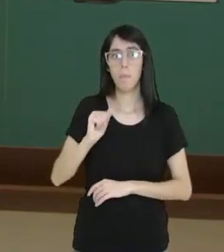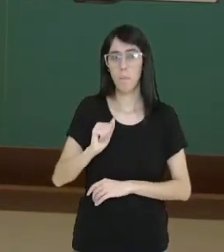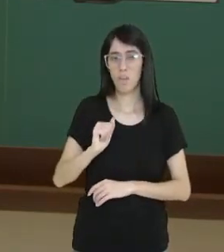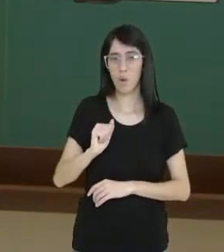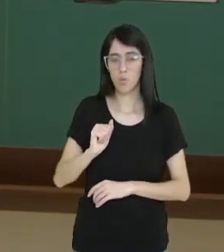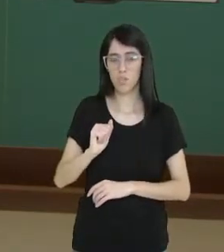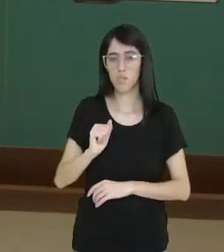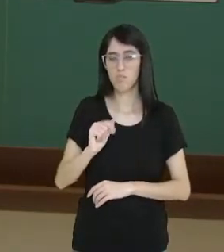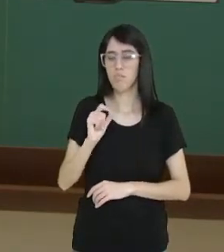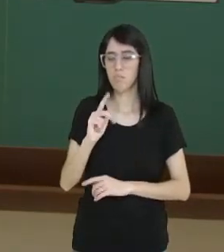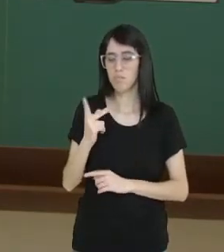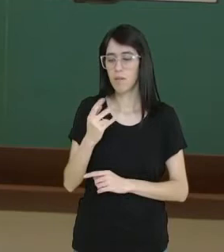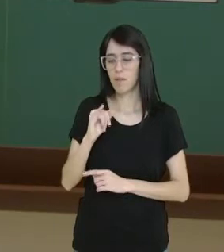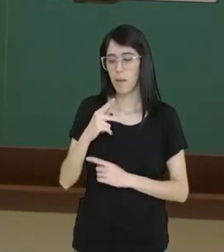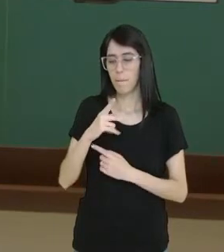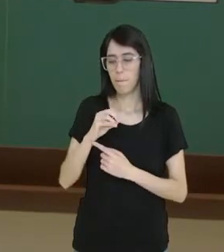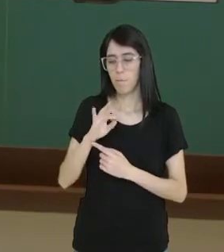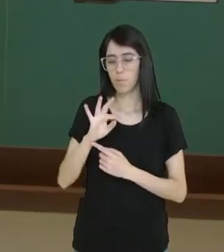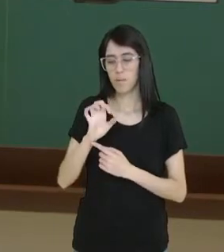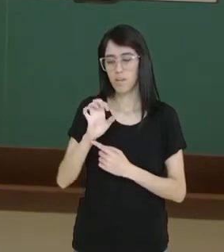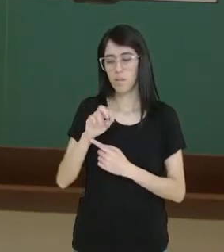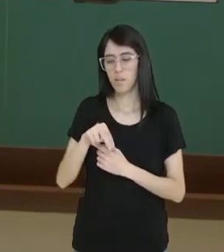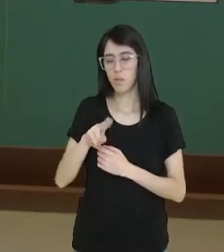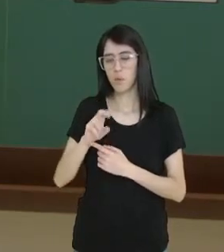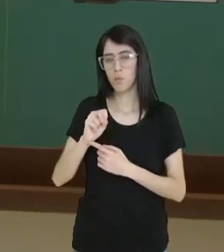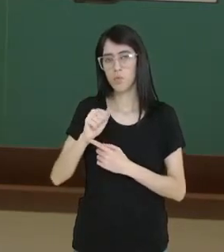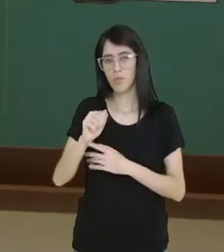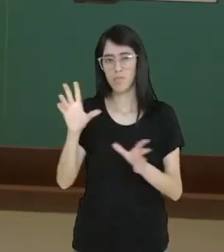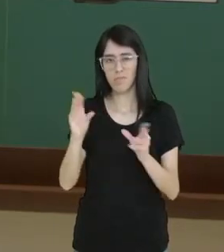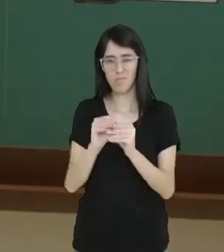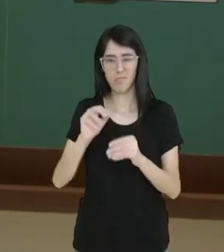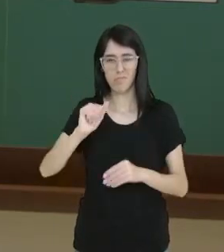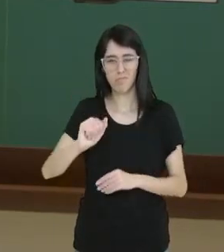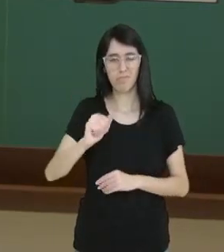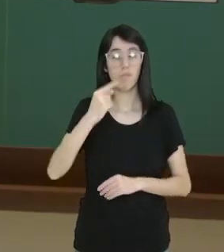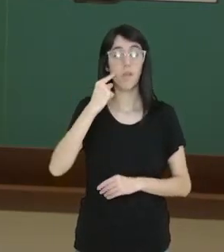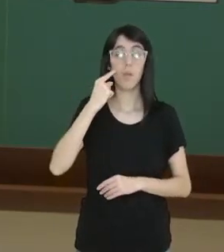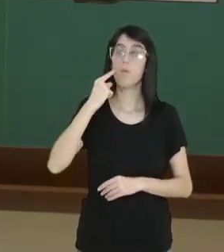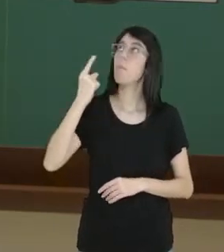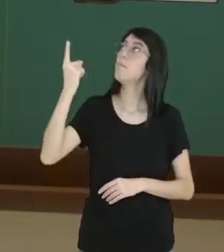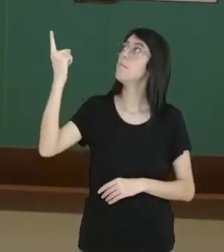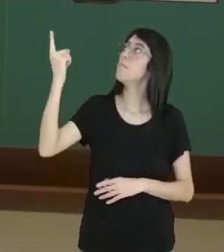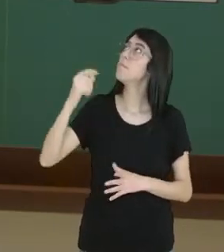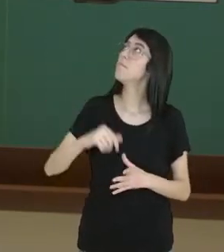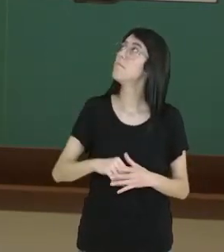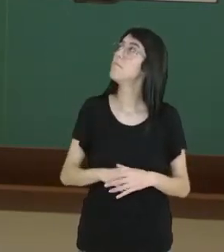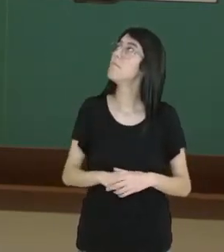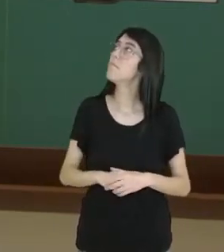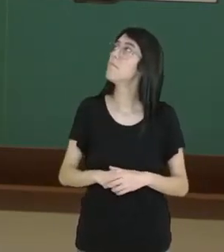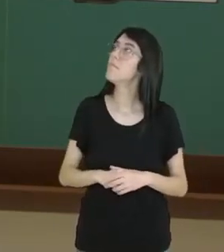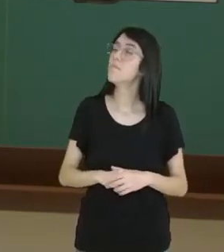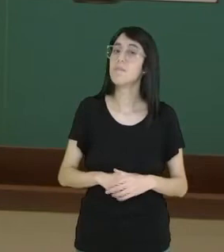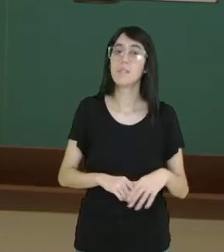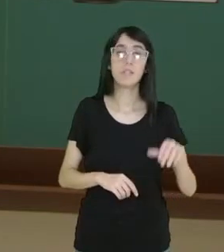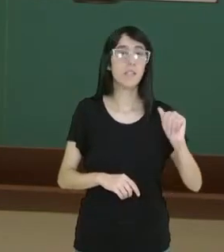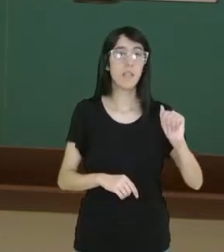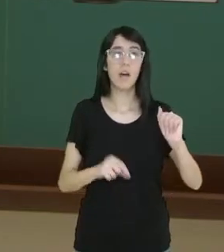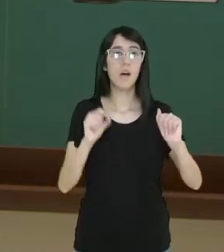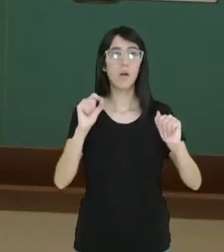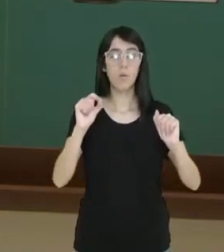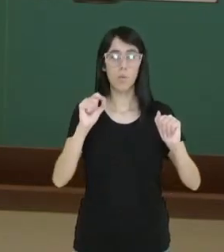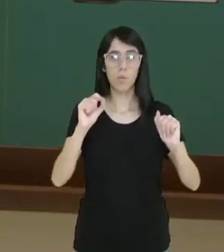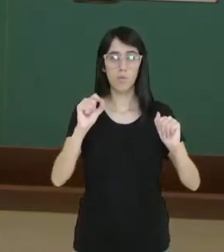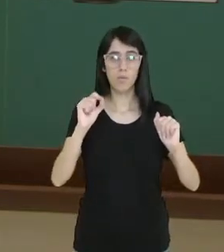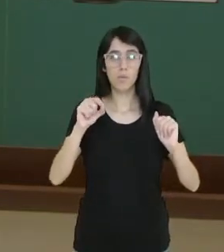relação à hipotenusa, eu acabo dividindo em dois triângulos, né? E essa medidinha aqui é a altura. Então, olha aqui, ó. O meu A é